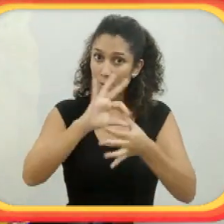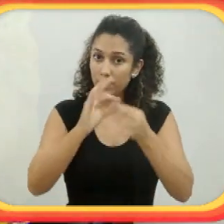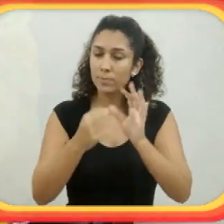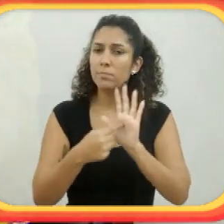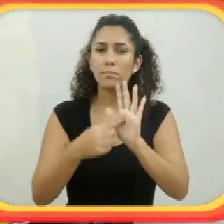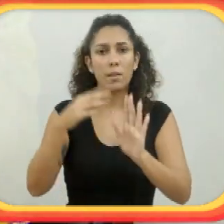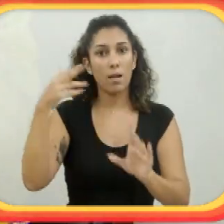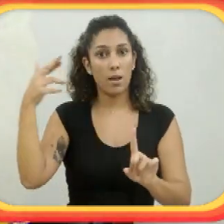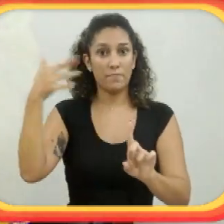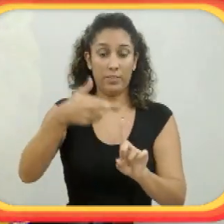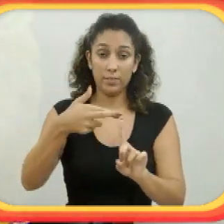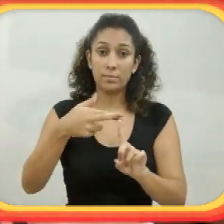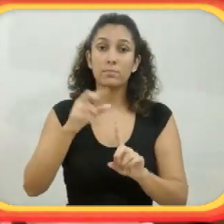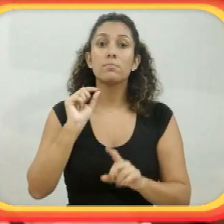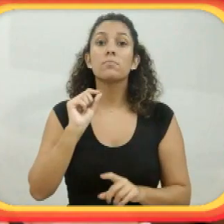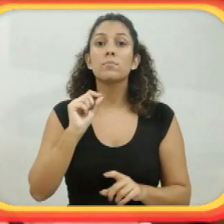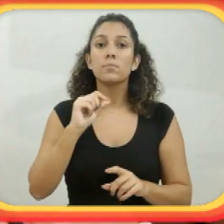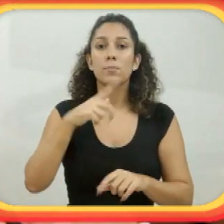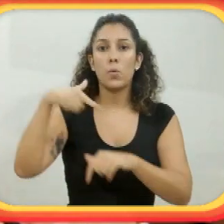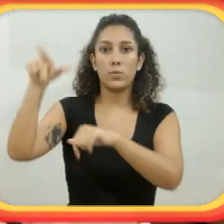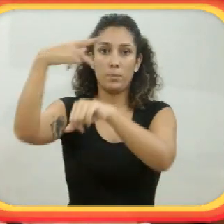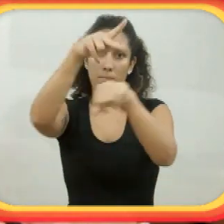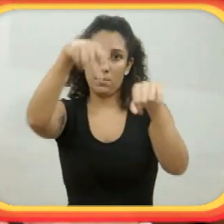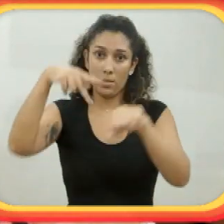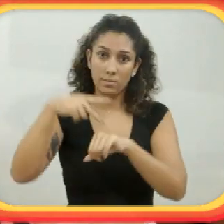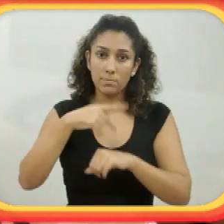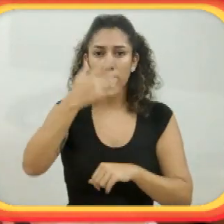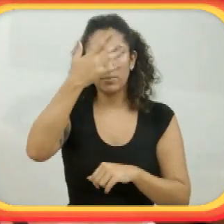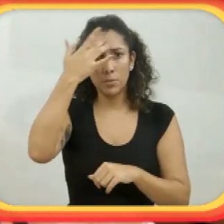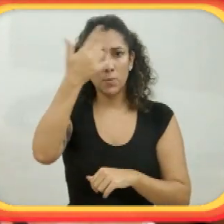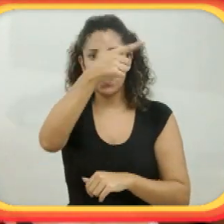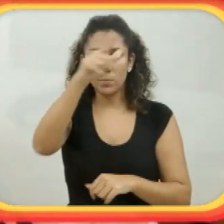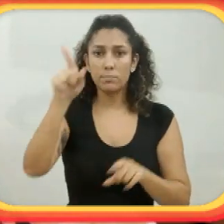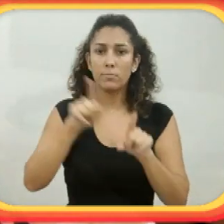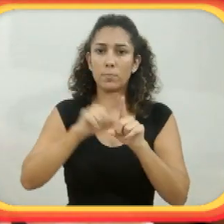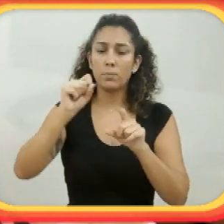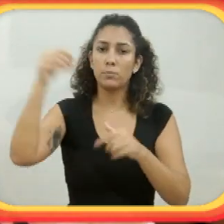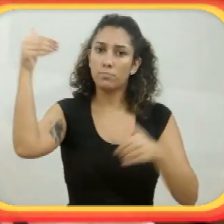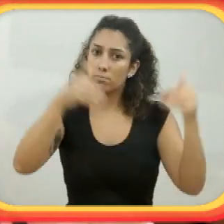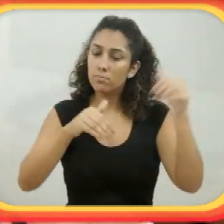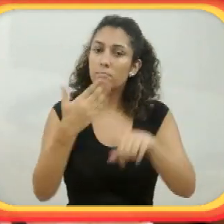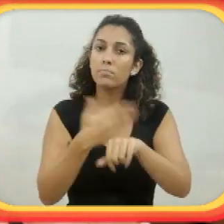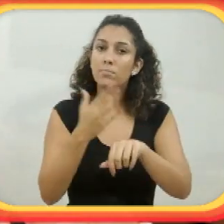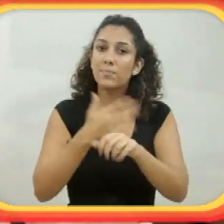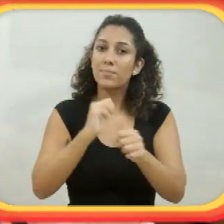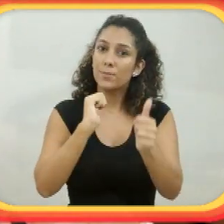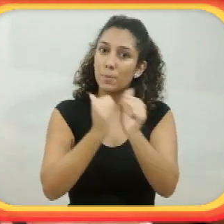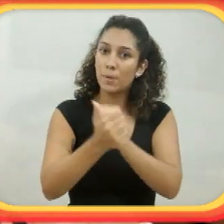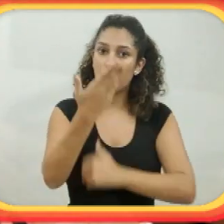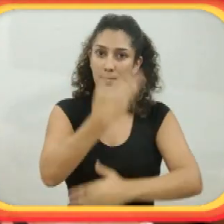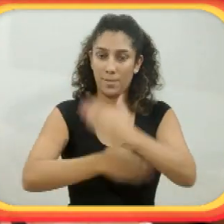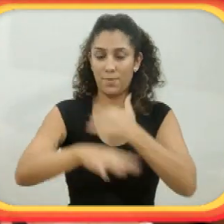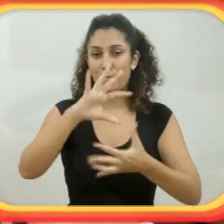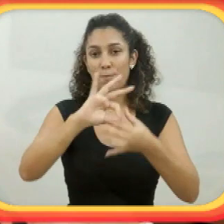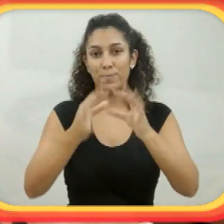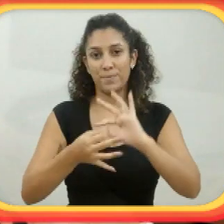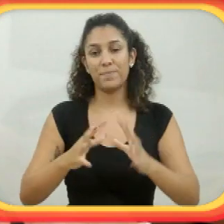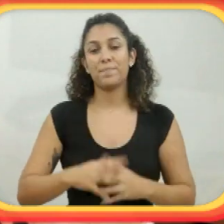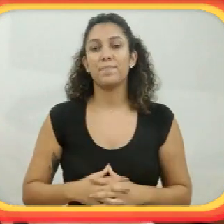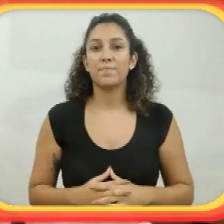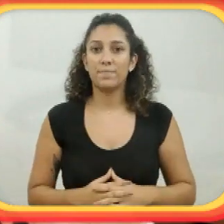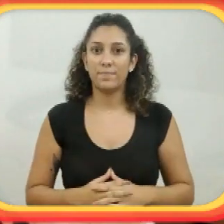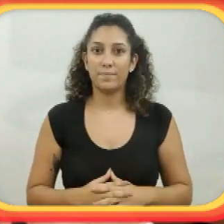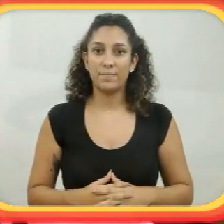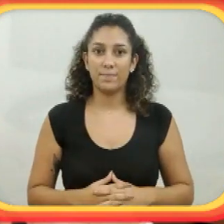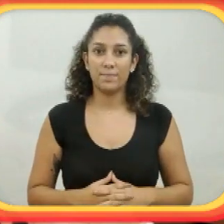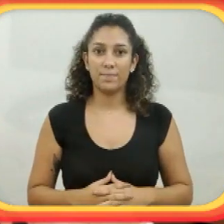figurando entre as 10 maiores potências do mundo no esporte paralímpico e servindo de referência, né, para